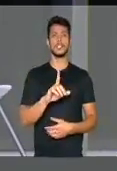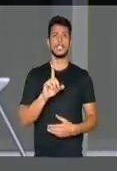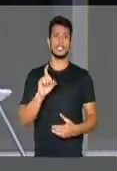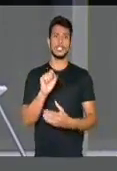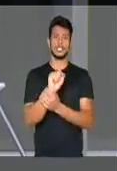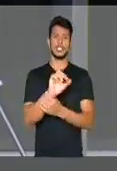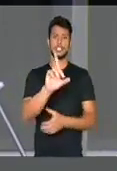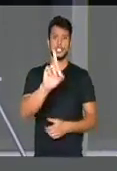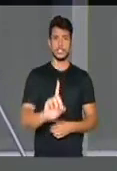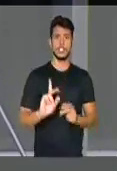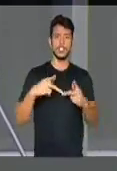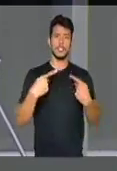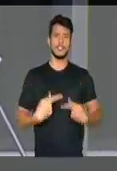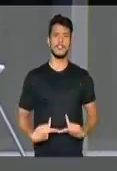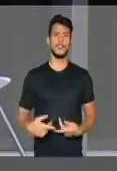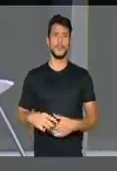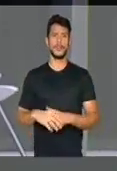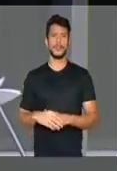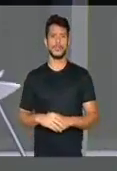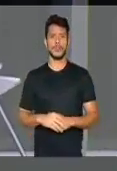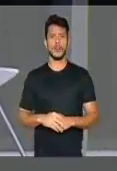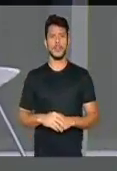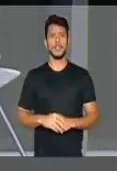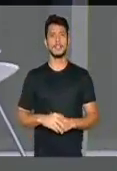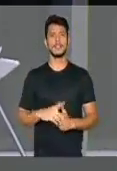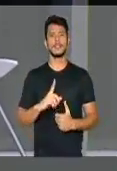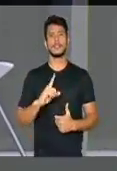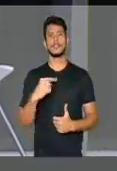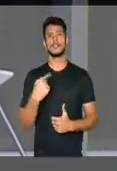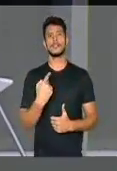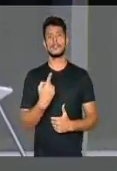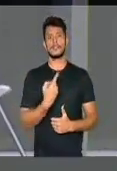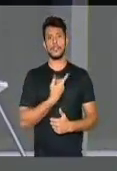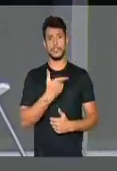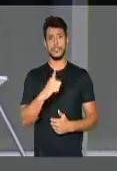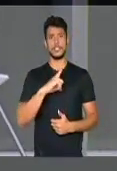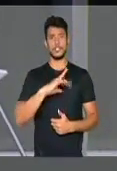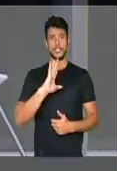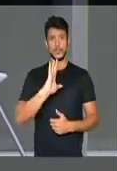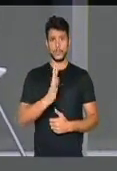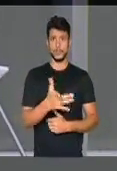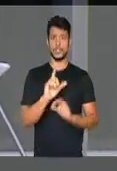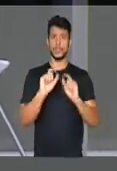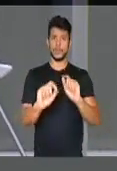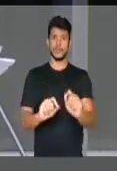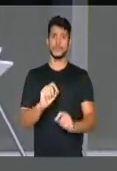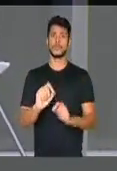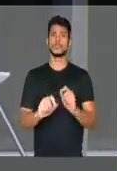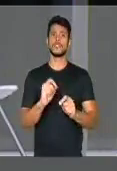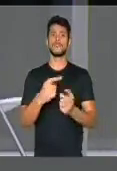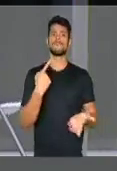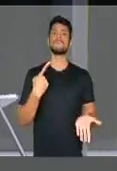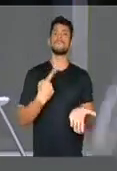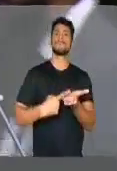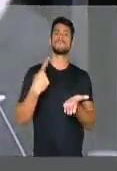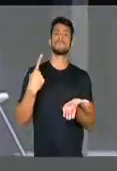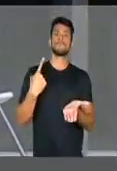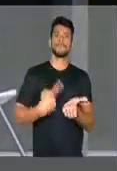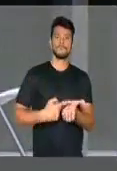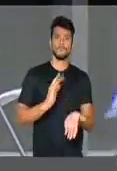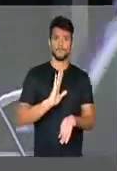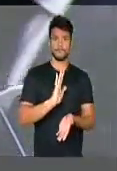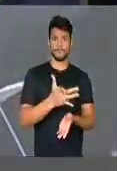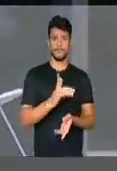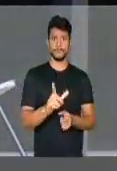estará fortemente presente. Percebemos como manifestação comum a concordância com medidas que